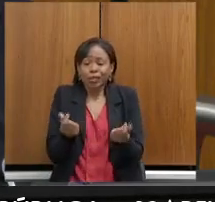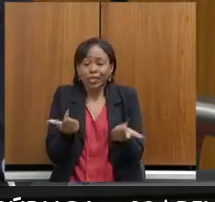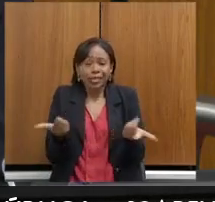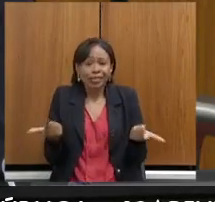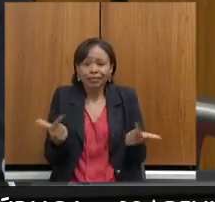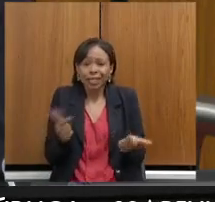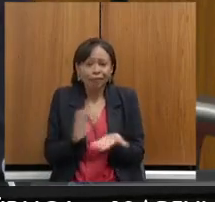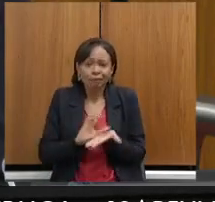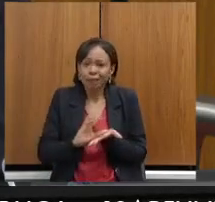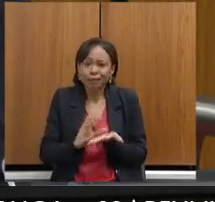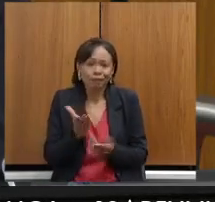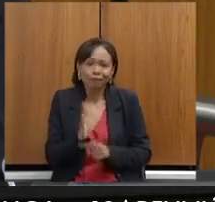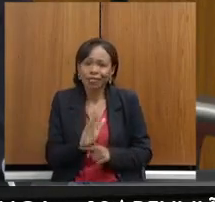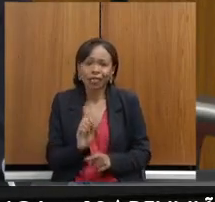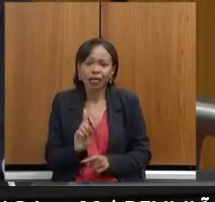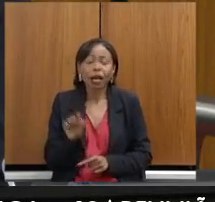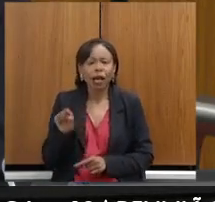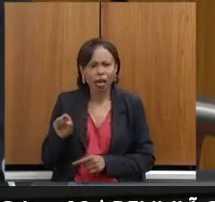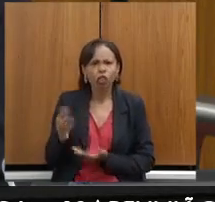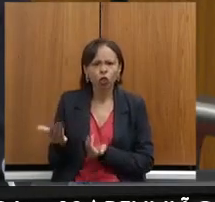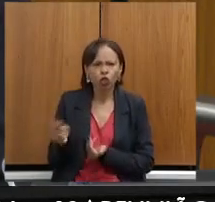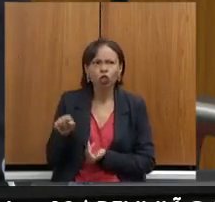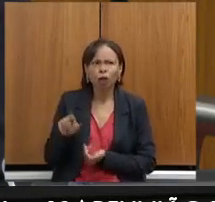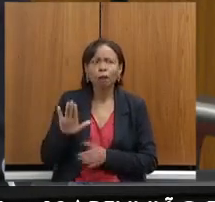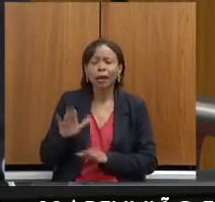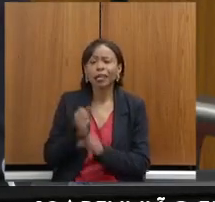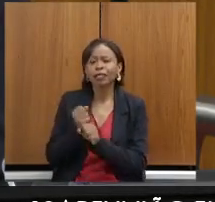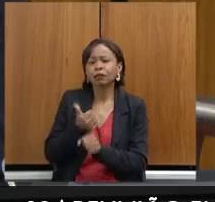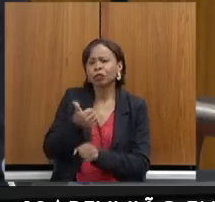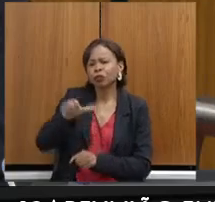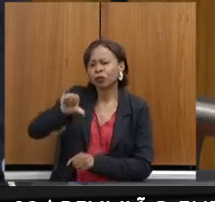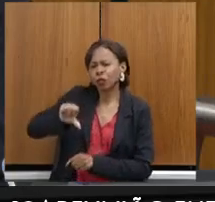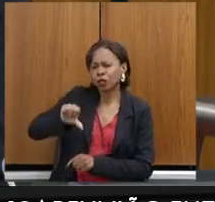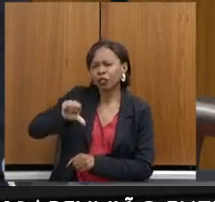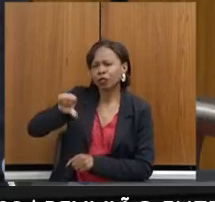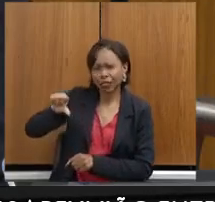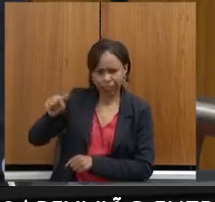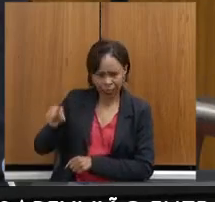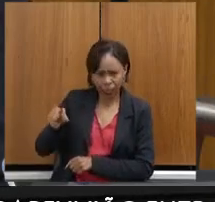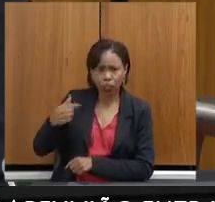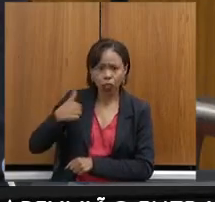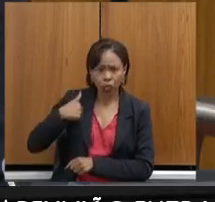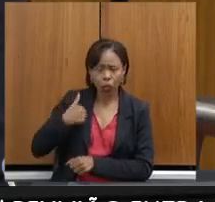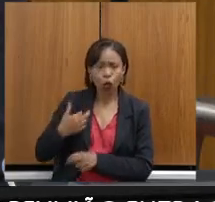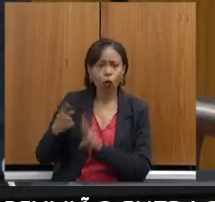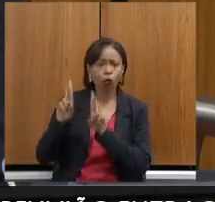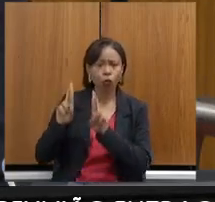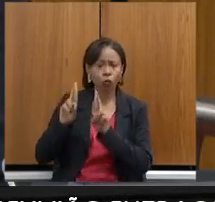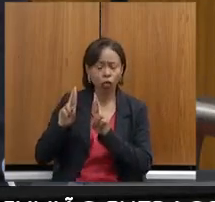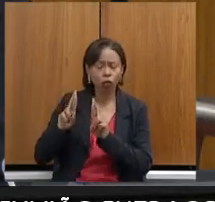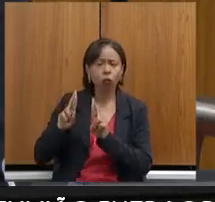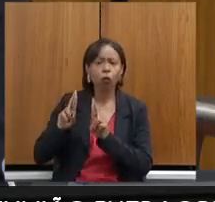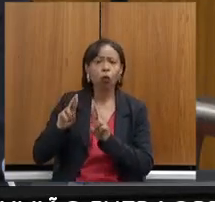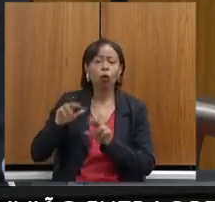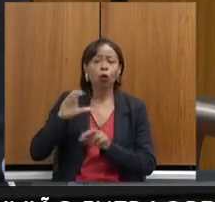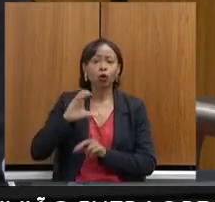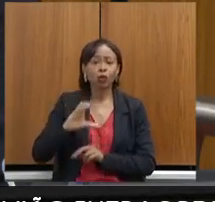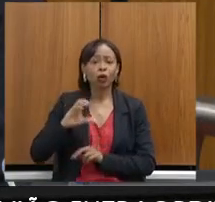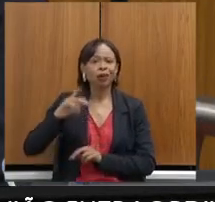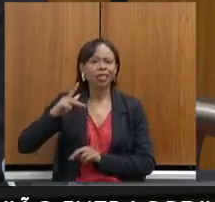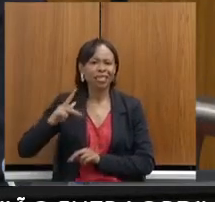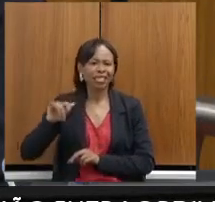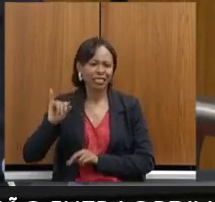isso delegada Sheila é muito jovem mas em 1997 eu presidia uma comissão parlamentar de inquérito você foi